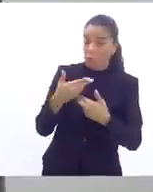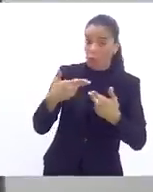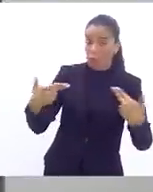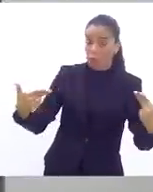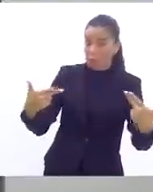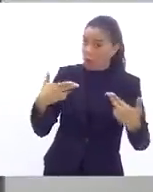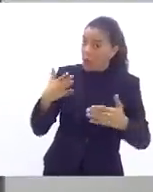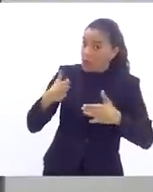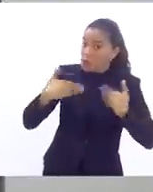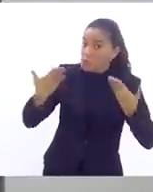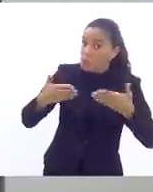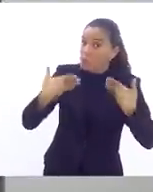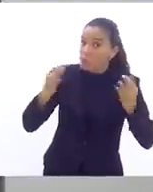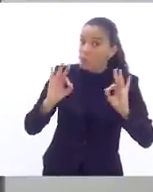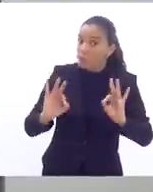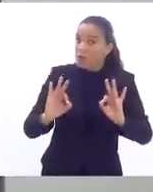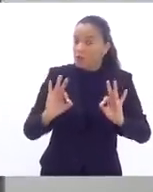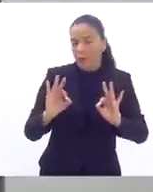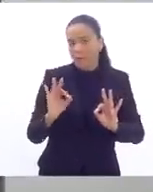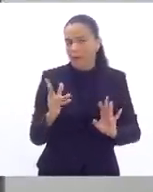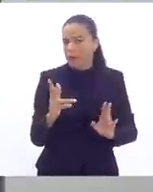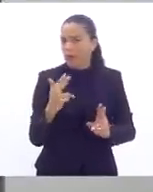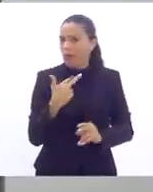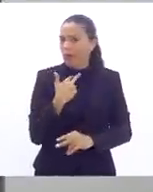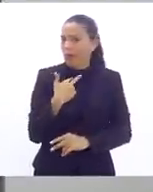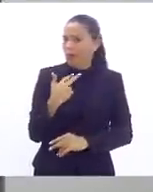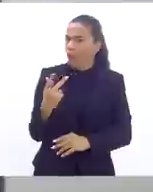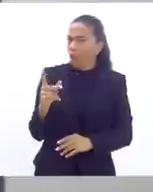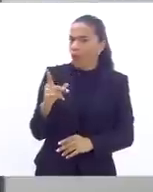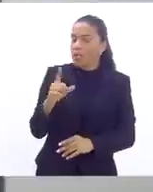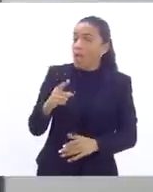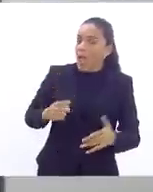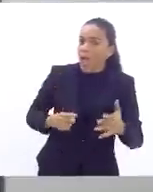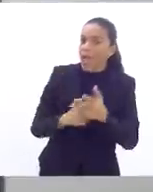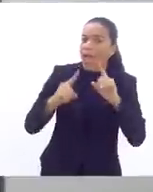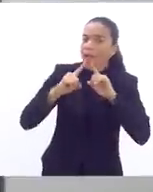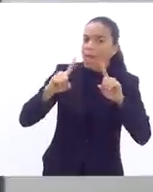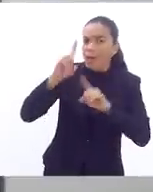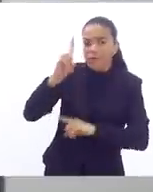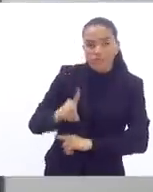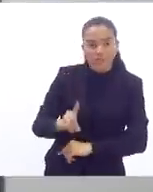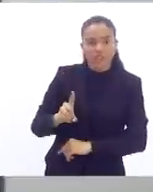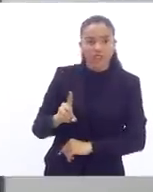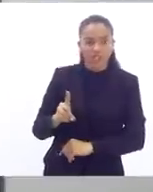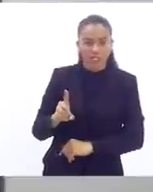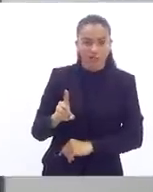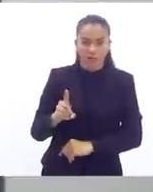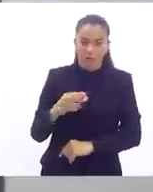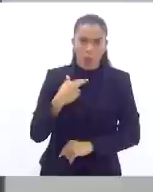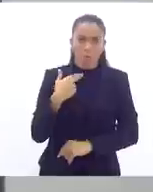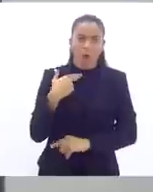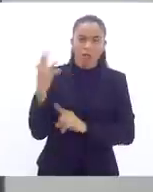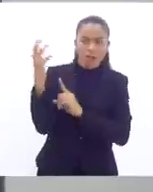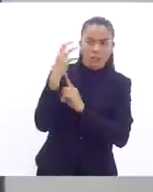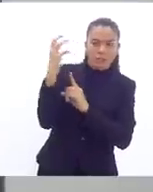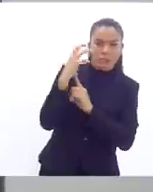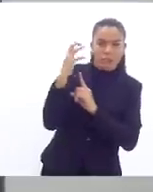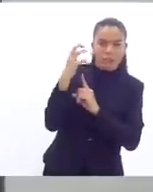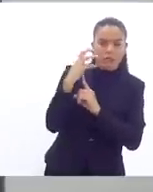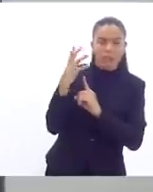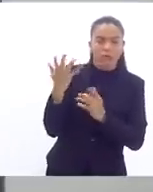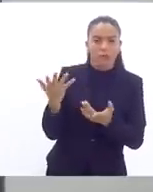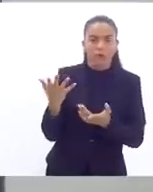não deveria mas fala não deveria posicionar é direito não pode ser coagido ou inibido